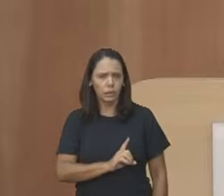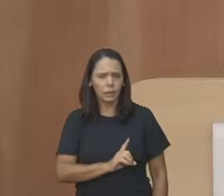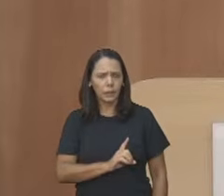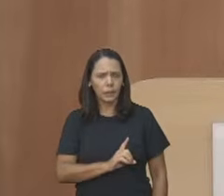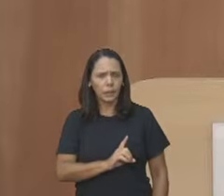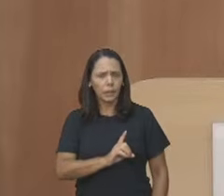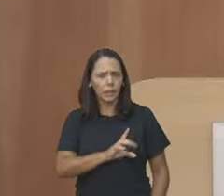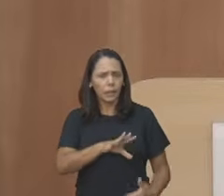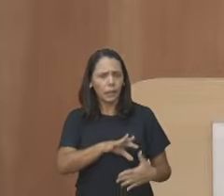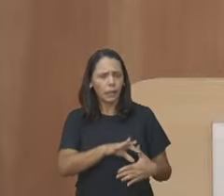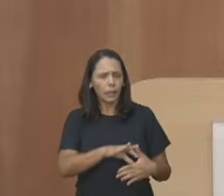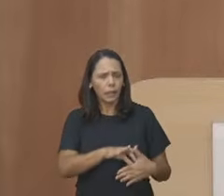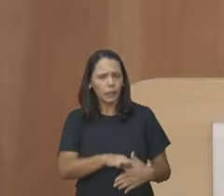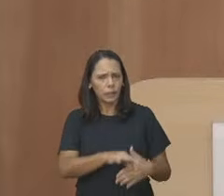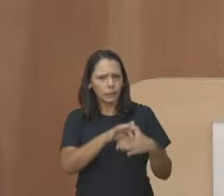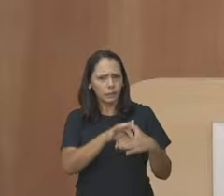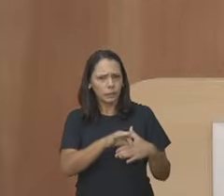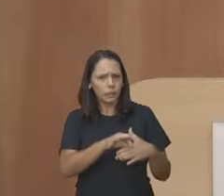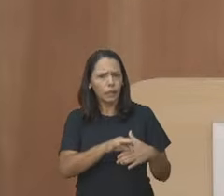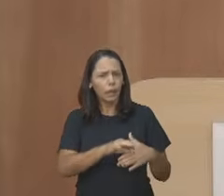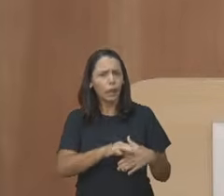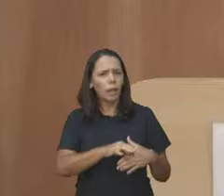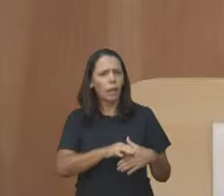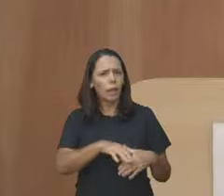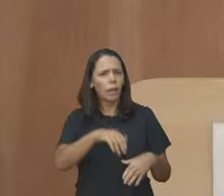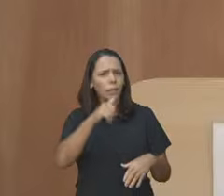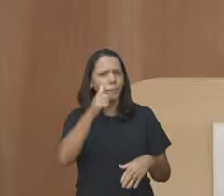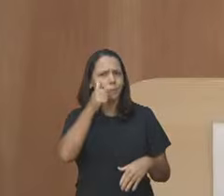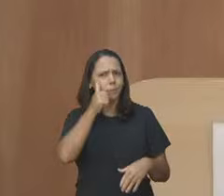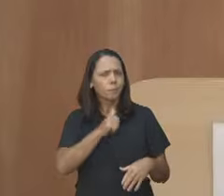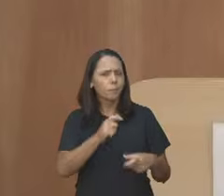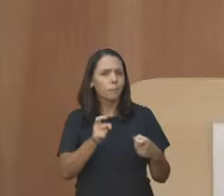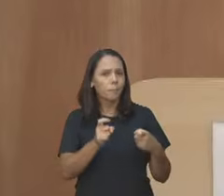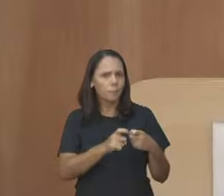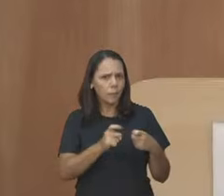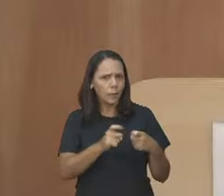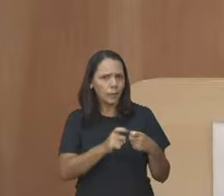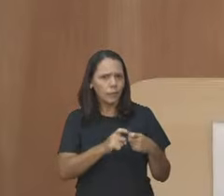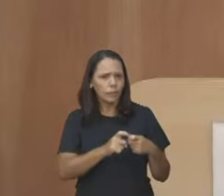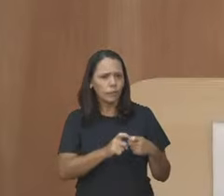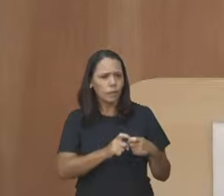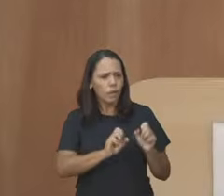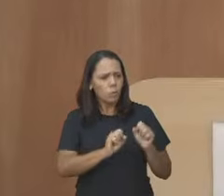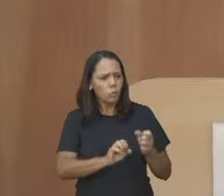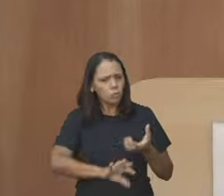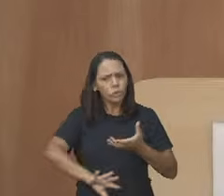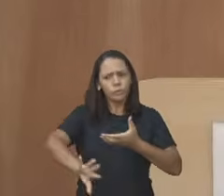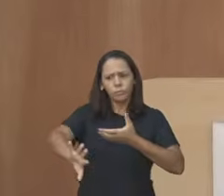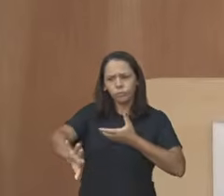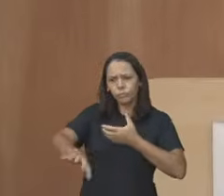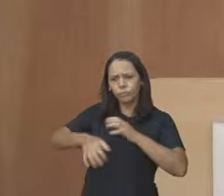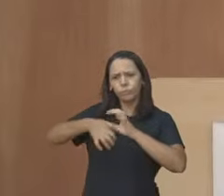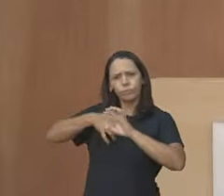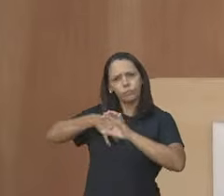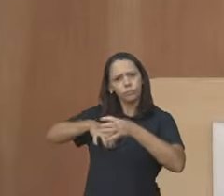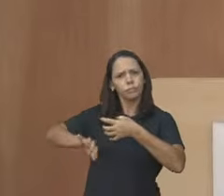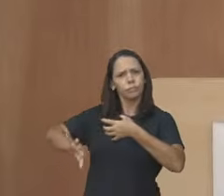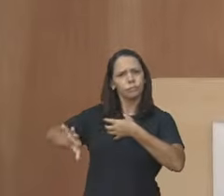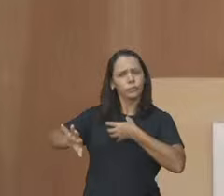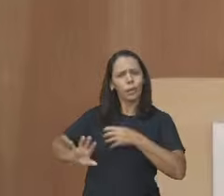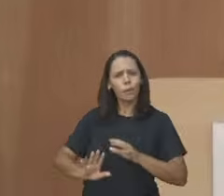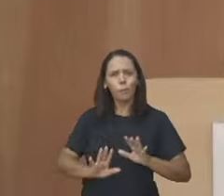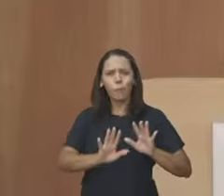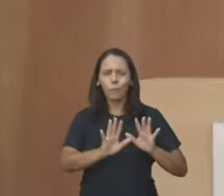por uma pessoa que deveria se compadecer com a dor dessas pessoas, o que a gente recebe